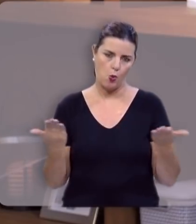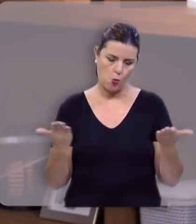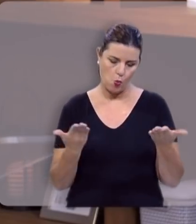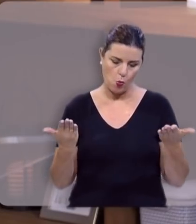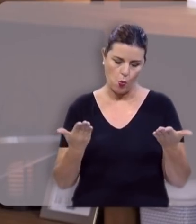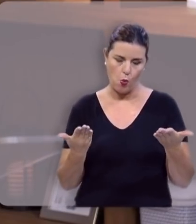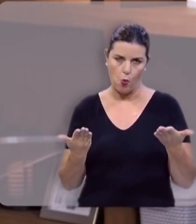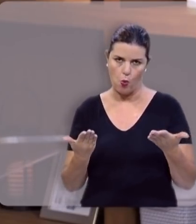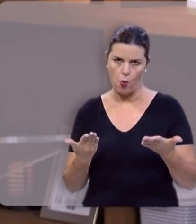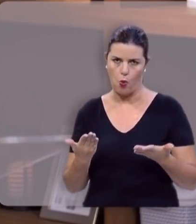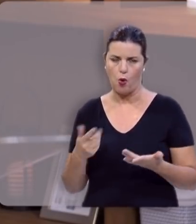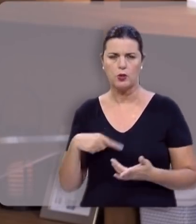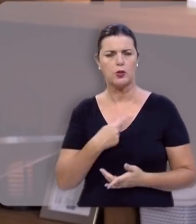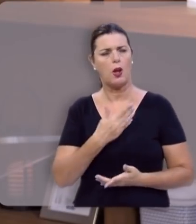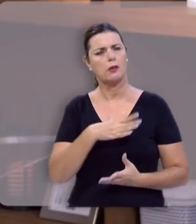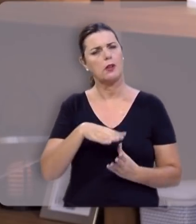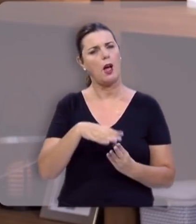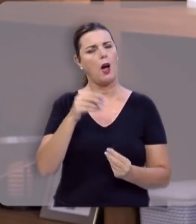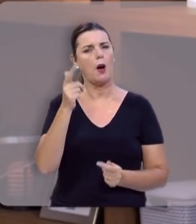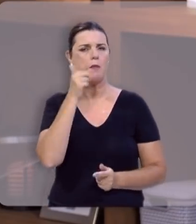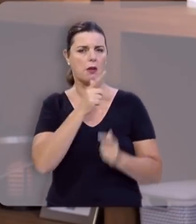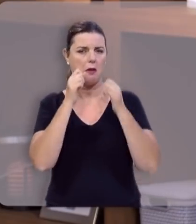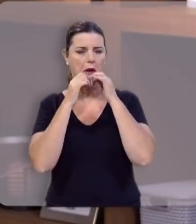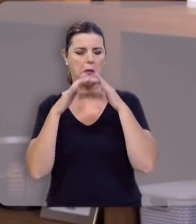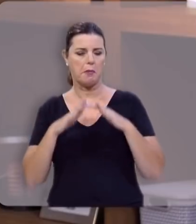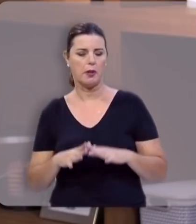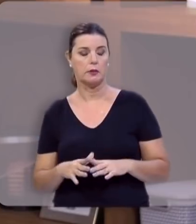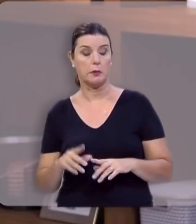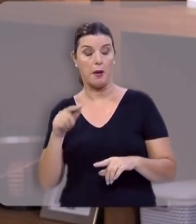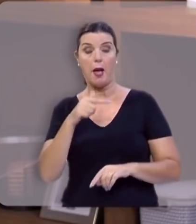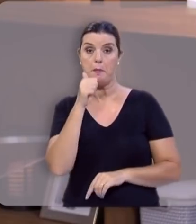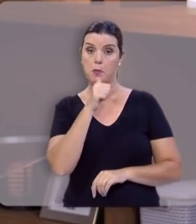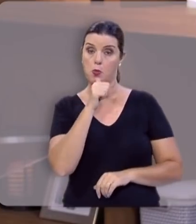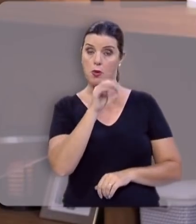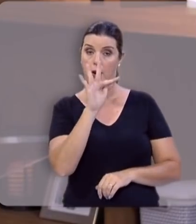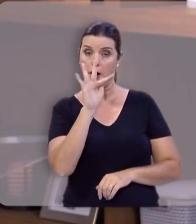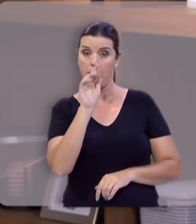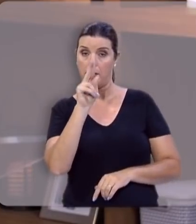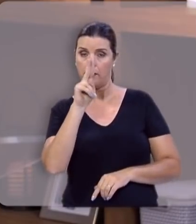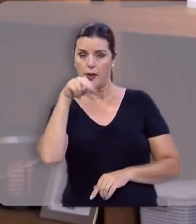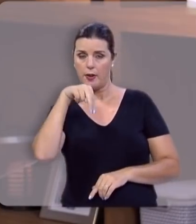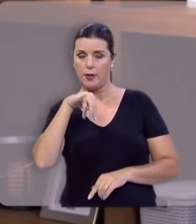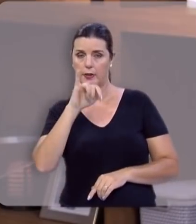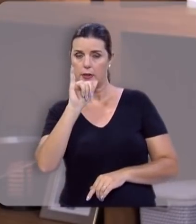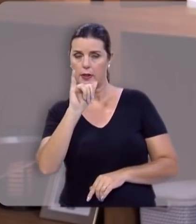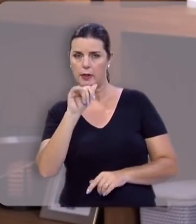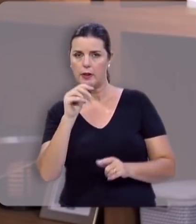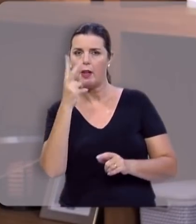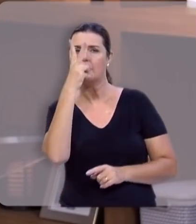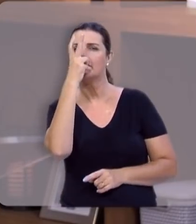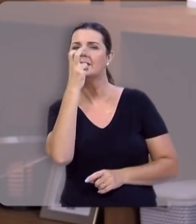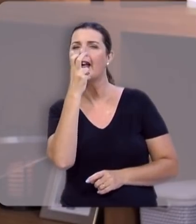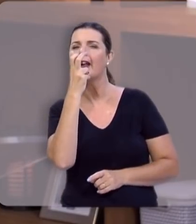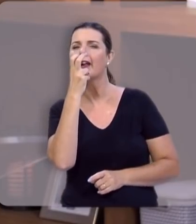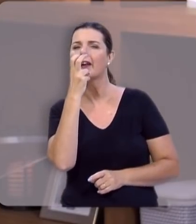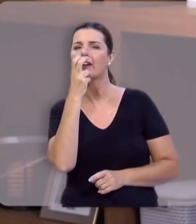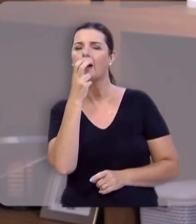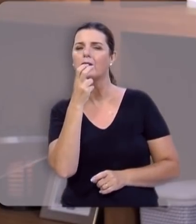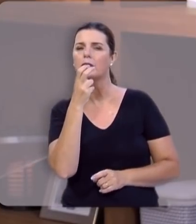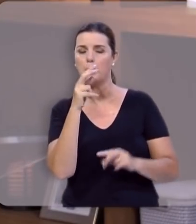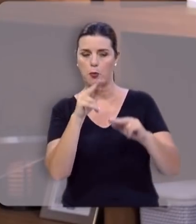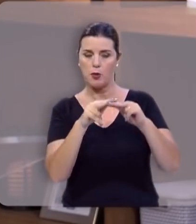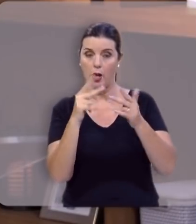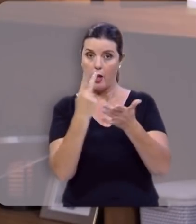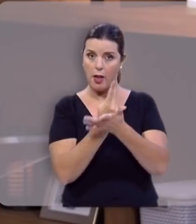hoje enlevam a nossa alma. Porém, Fanny Crosby ficou cega na 6ª semana de vida por